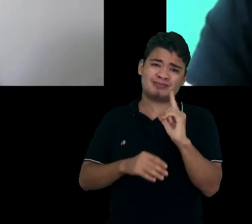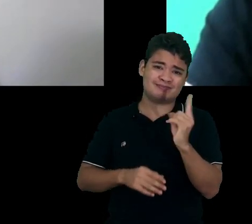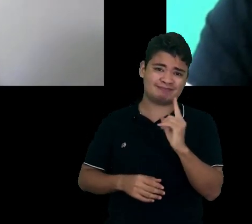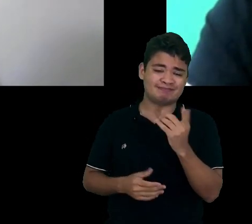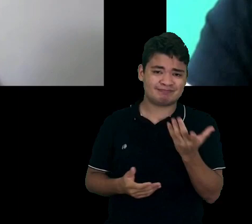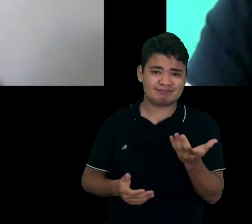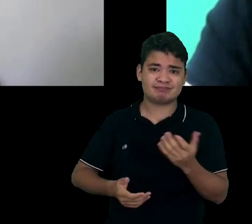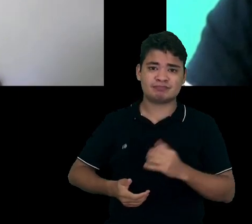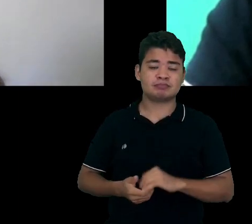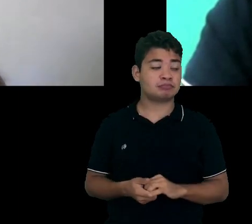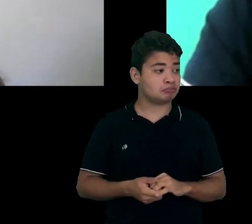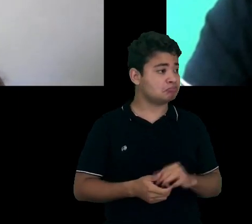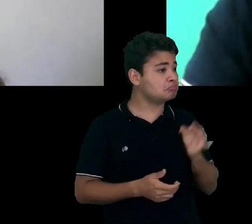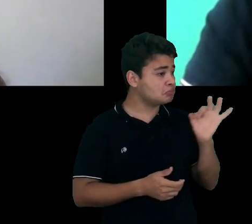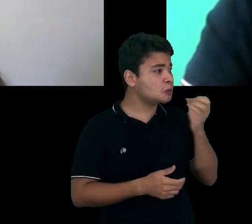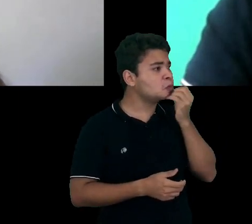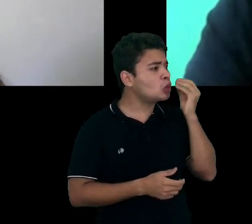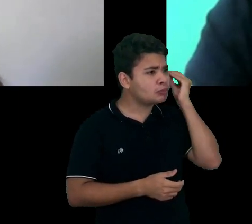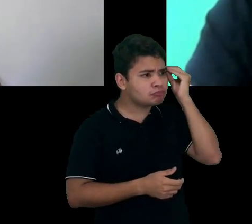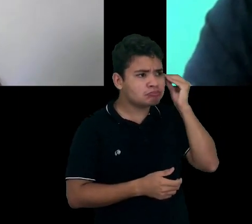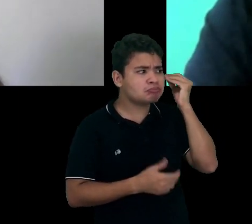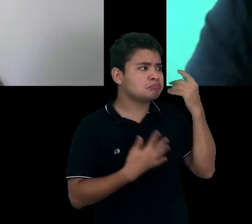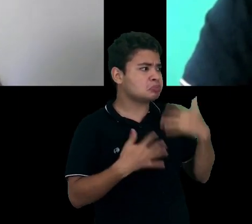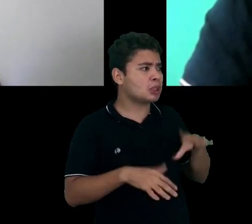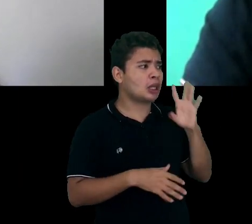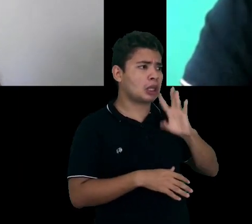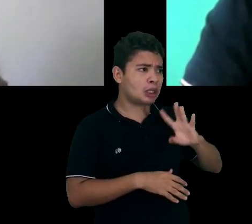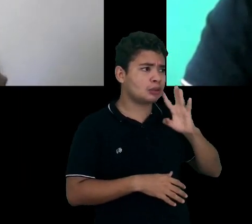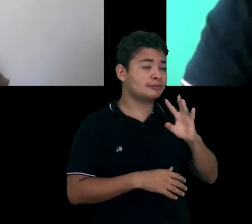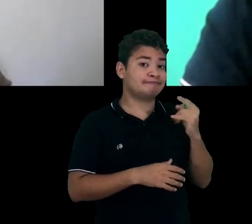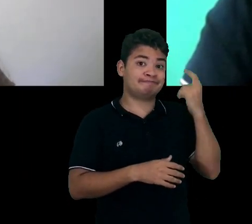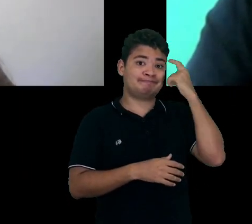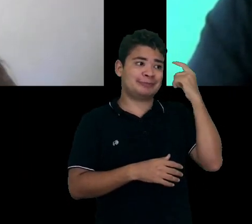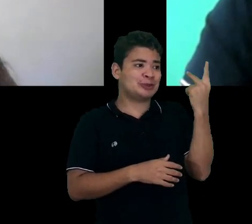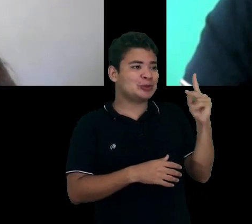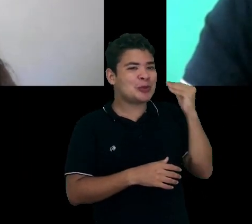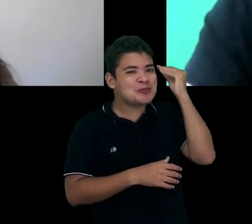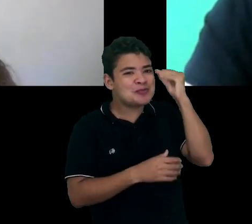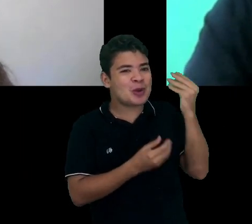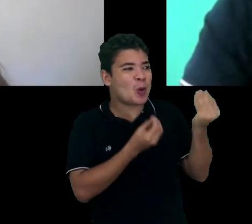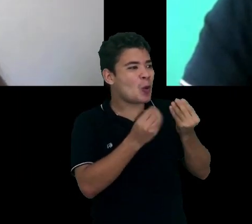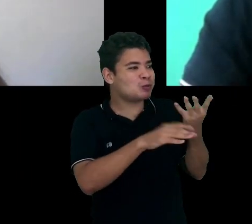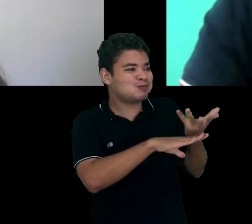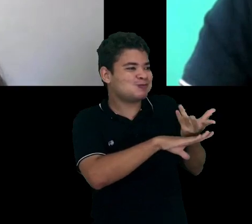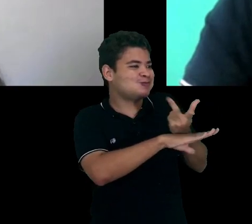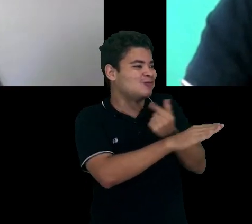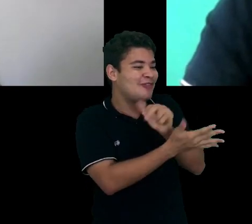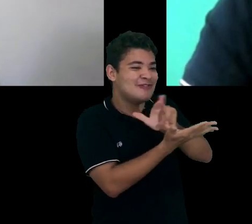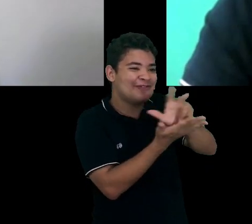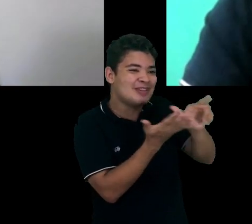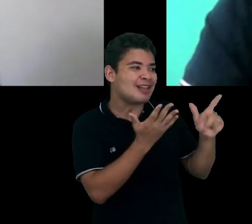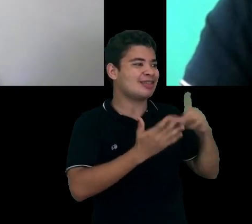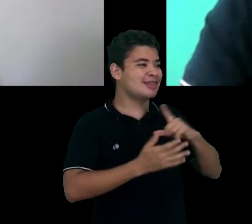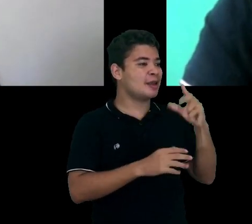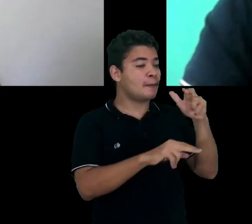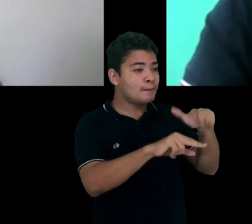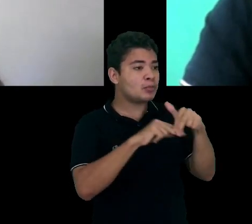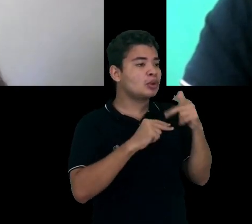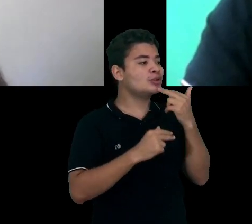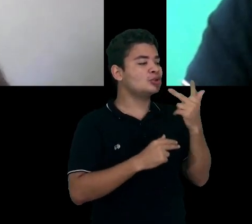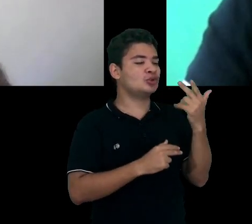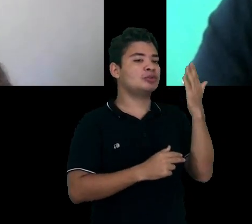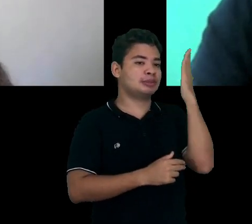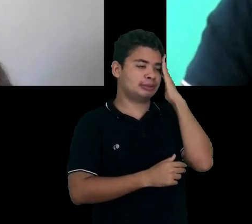Exatamente. Excelentes experiências. Que, imagina, né, a riqueza de experiência que você teve já na sua vida por causa, né, do fato de você